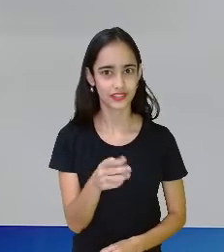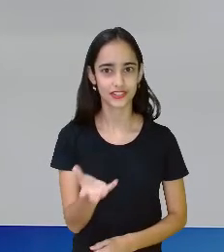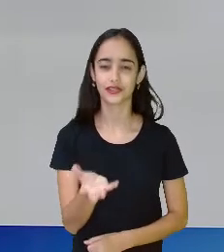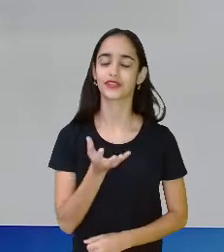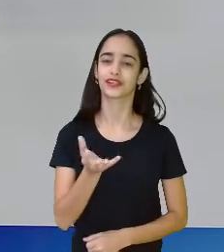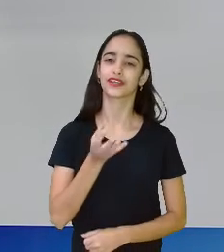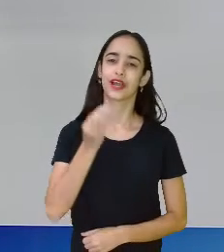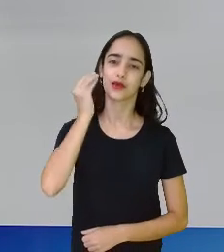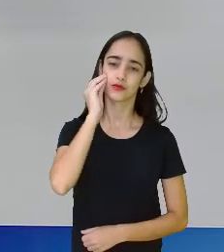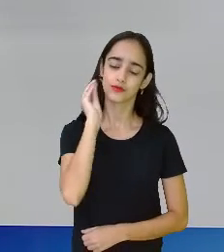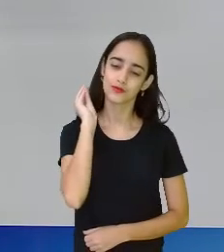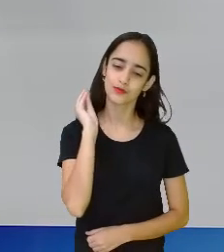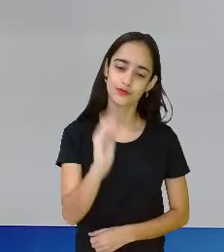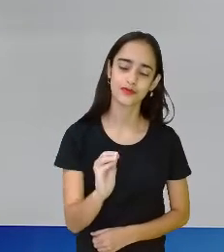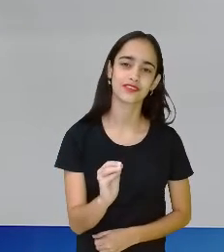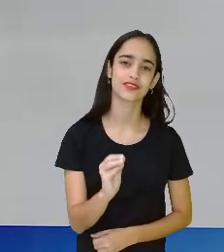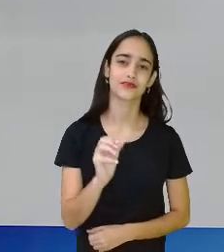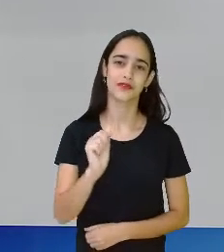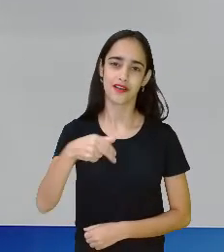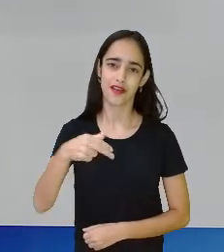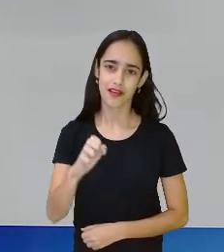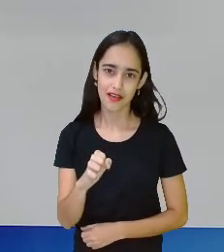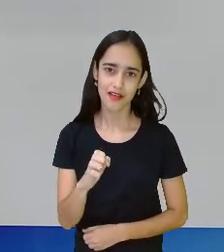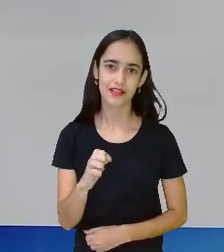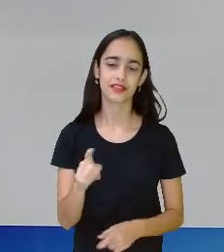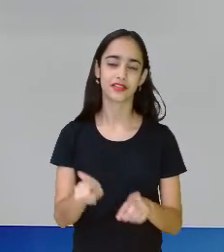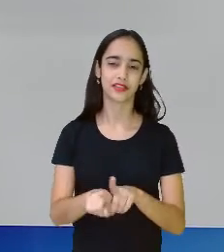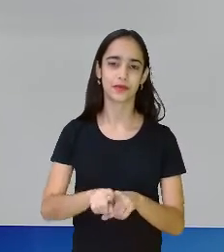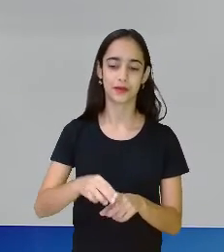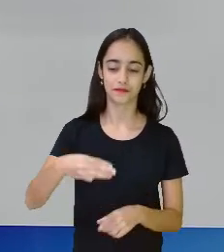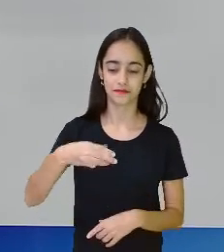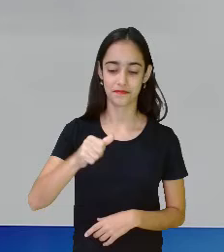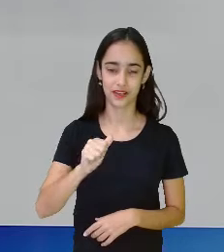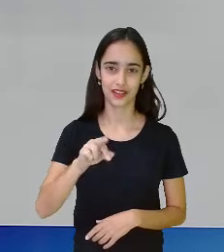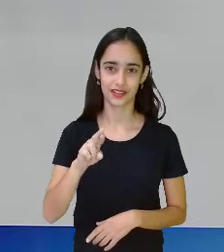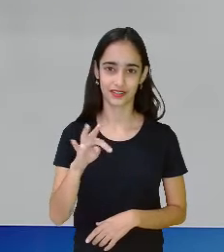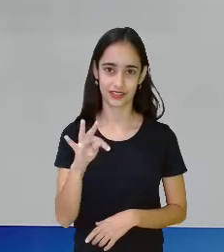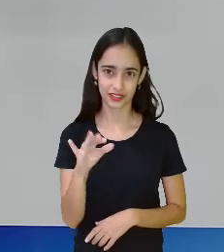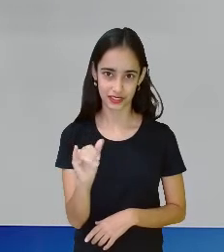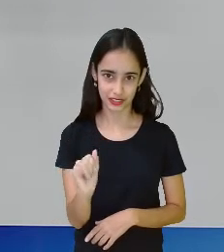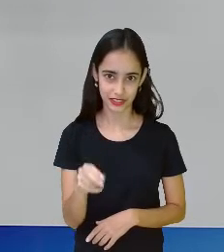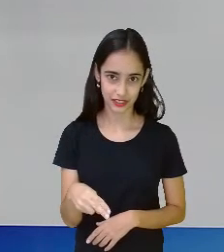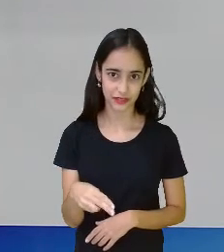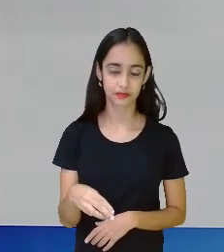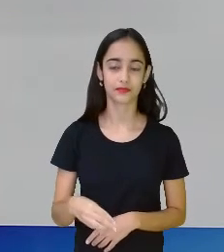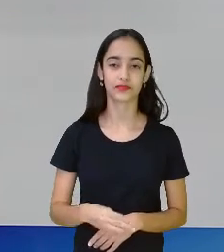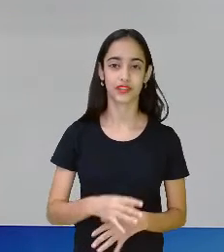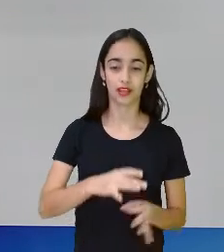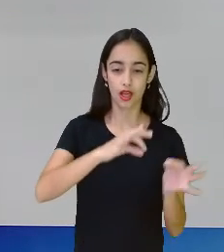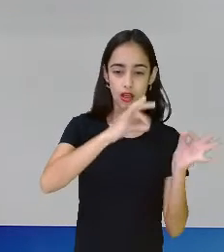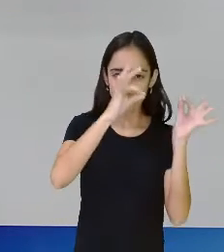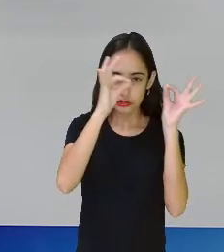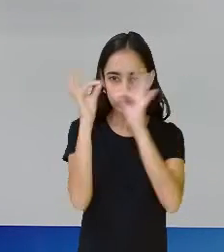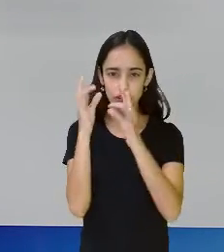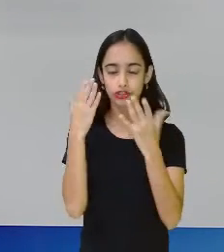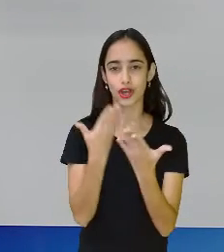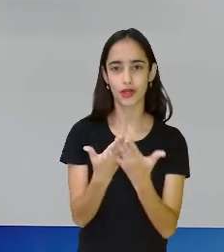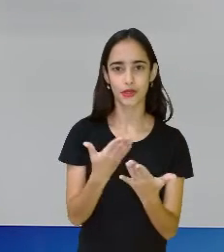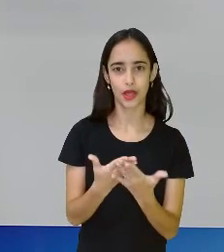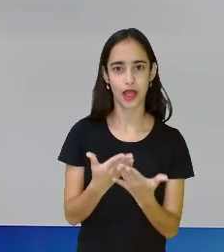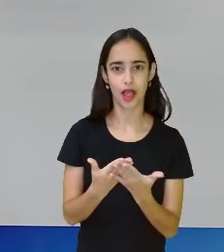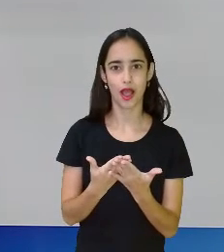para a Anne e para a Martim, que estão aí, né? Estão acompanhando as aulas, estavam na aula da professora Abigail, estão presentes